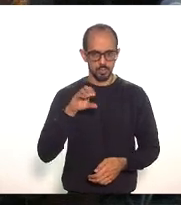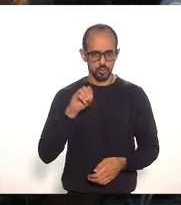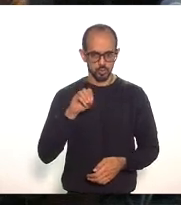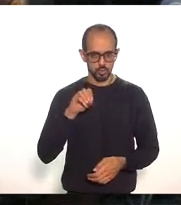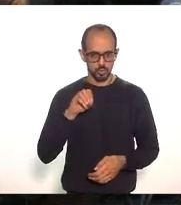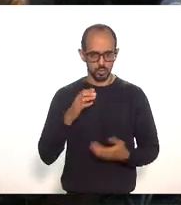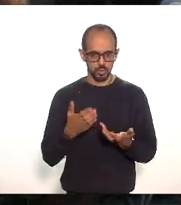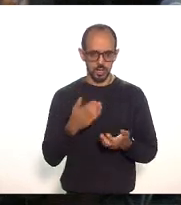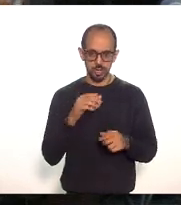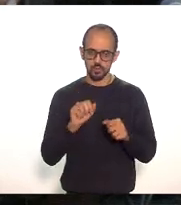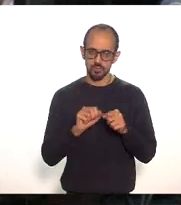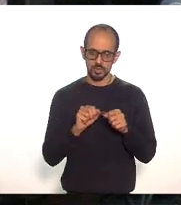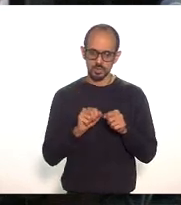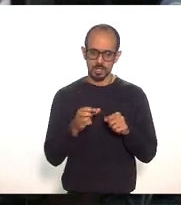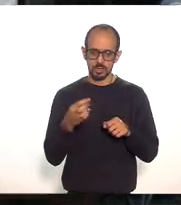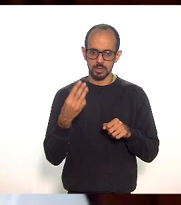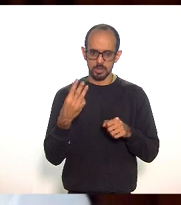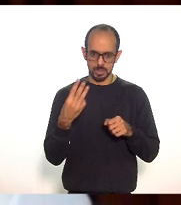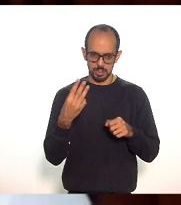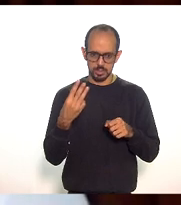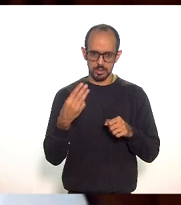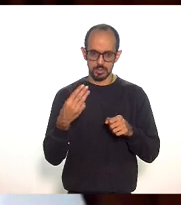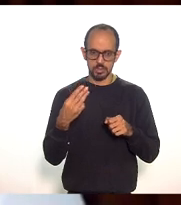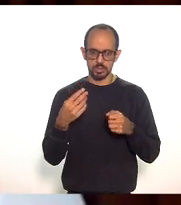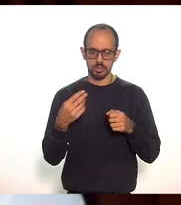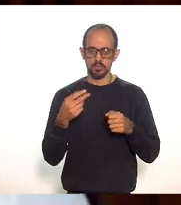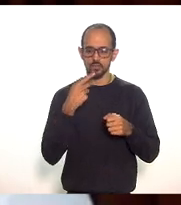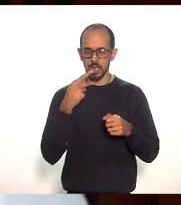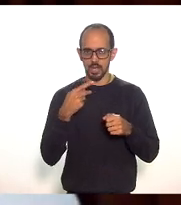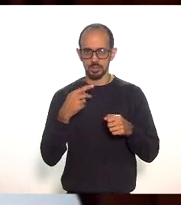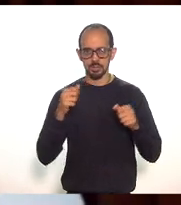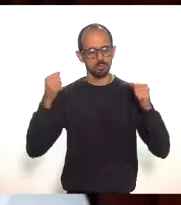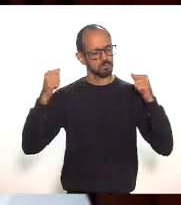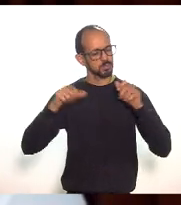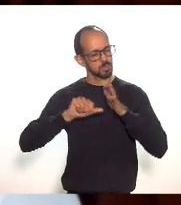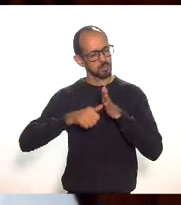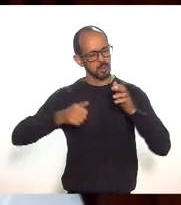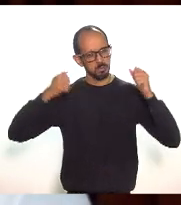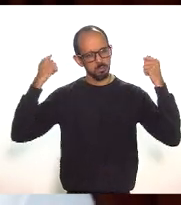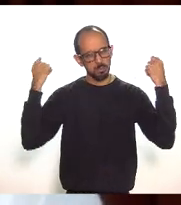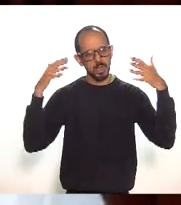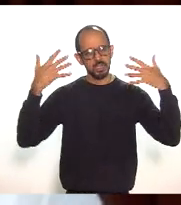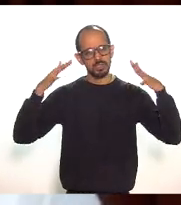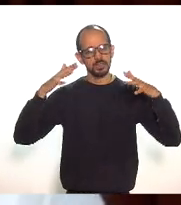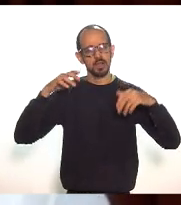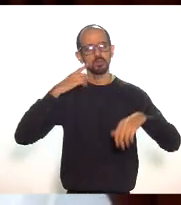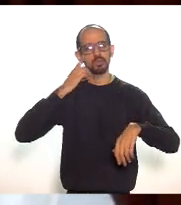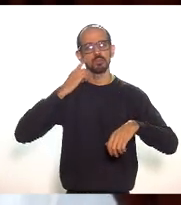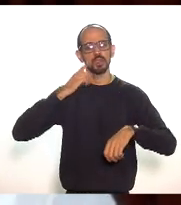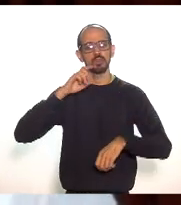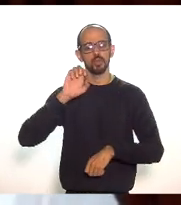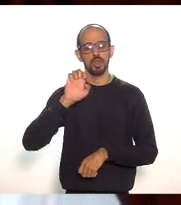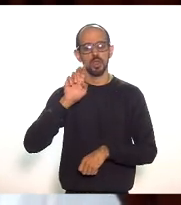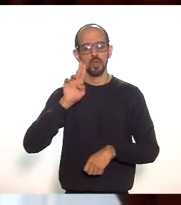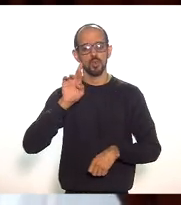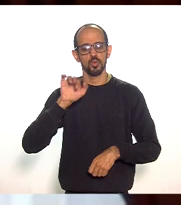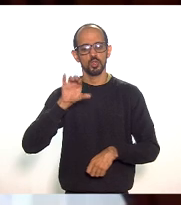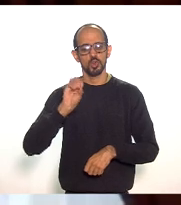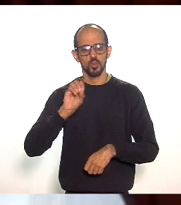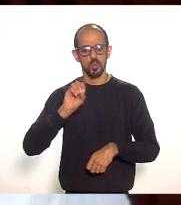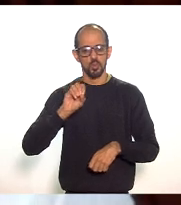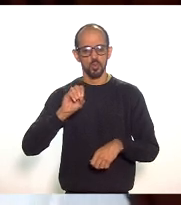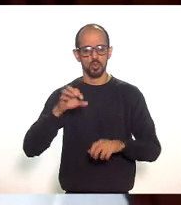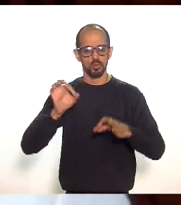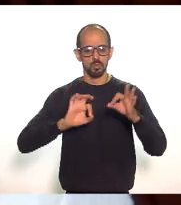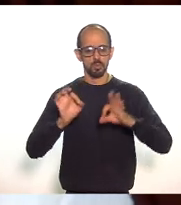três pequenos registros. O primeiro, parabenizar de forma muito efusiva o deputado Eurico Júnior pela iniciativa do projeto